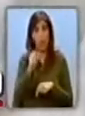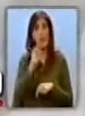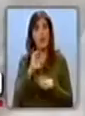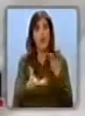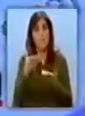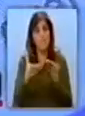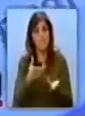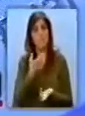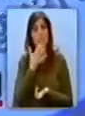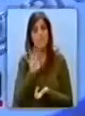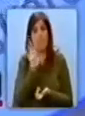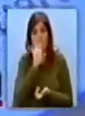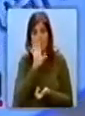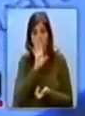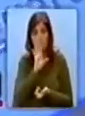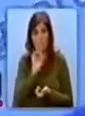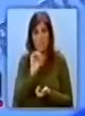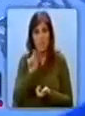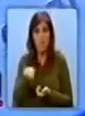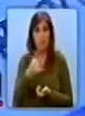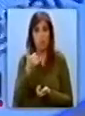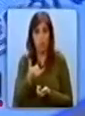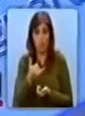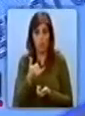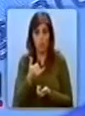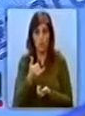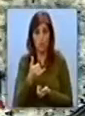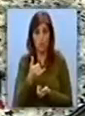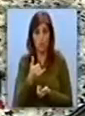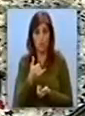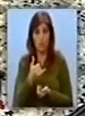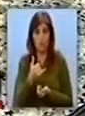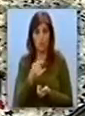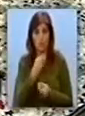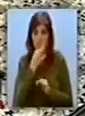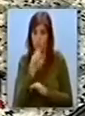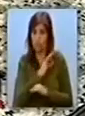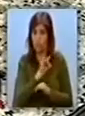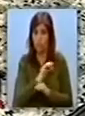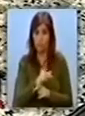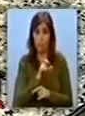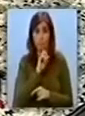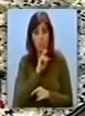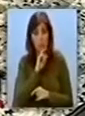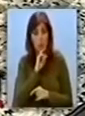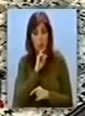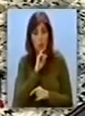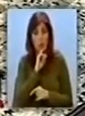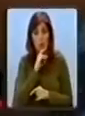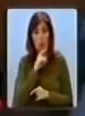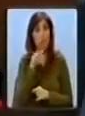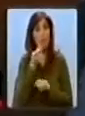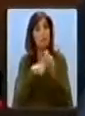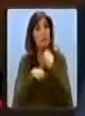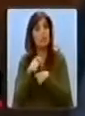se conseguíssemos chegar a 0,2 gramas de sal, seria uma meta excelente. Pode vir a chegar a casa de um qualquer